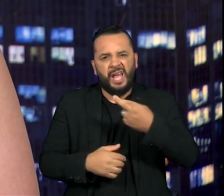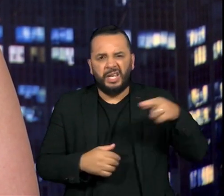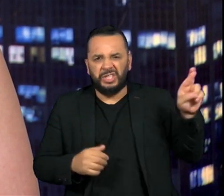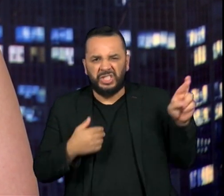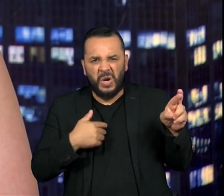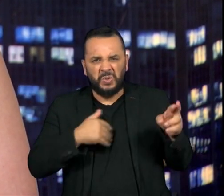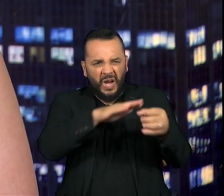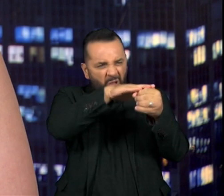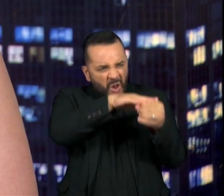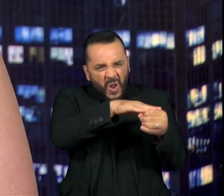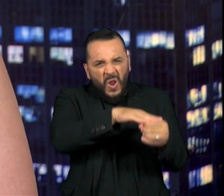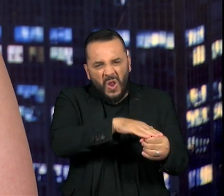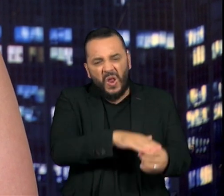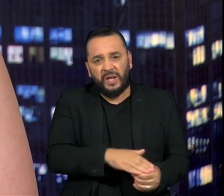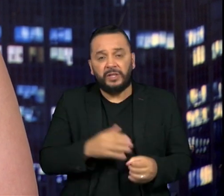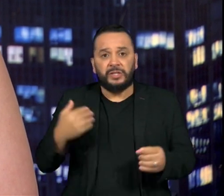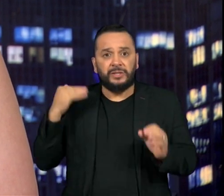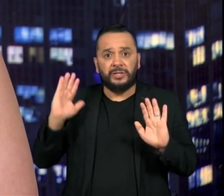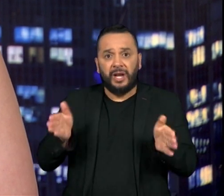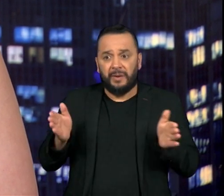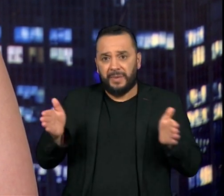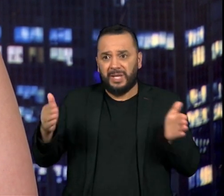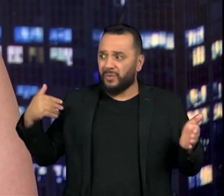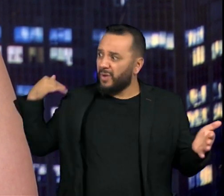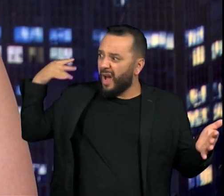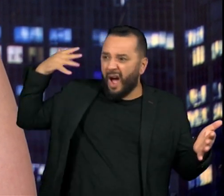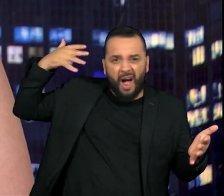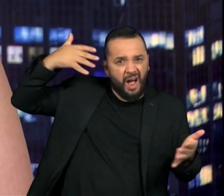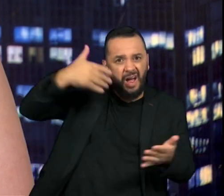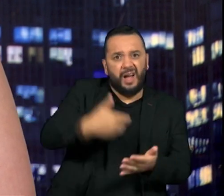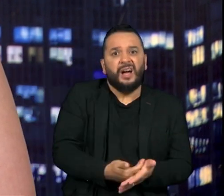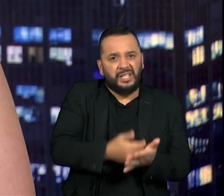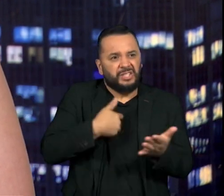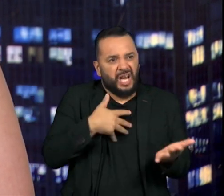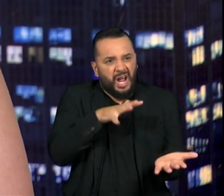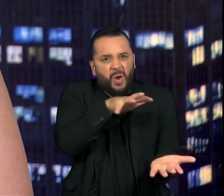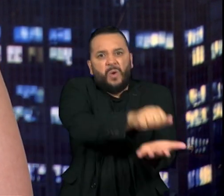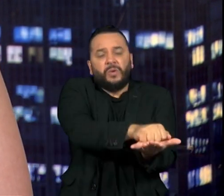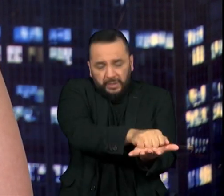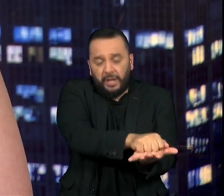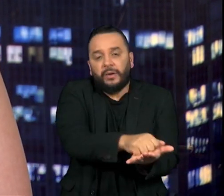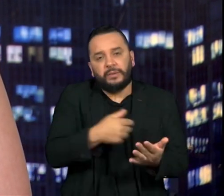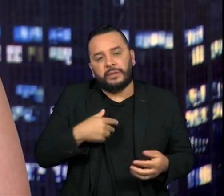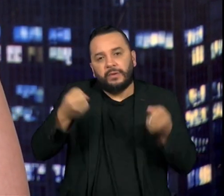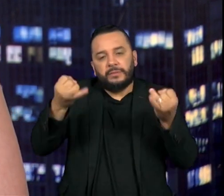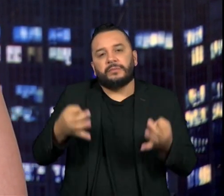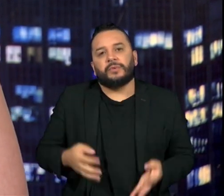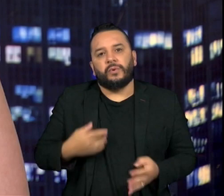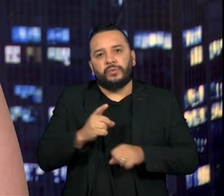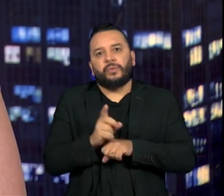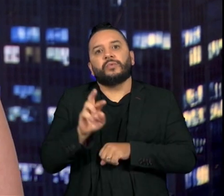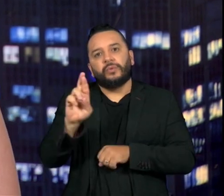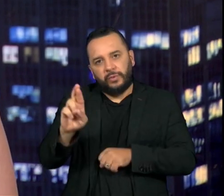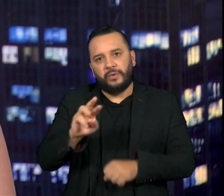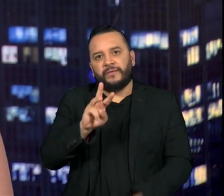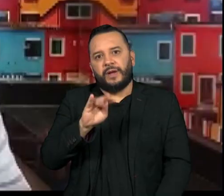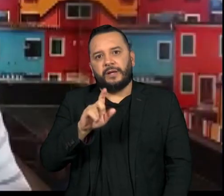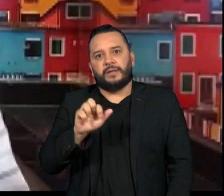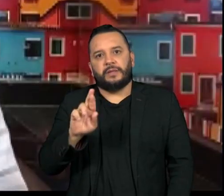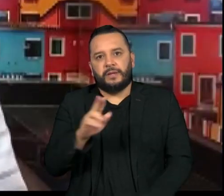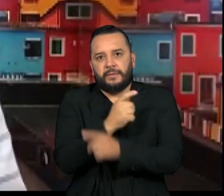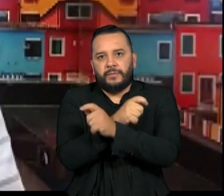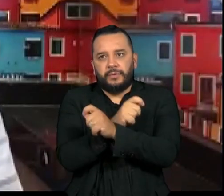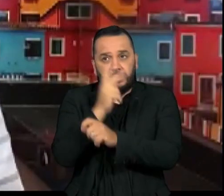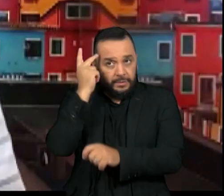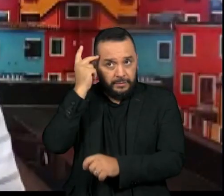torna grupos minoritários alvos constantes de intolerância, como explica o doutor em História Social pela PUC de São Paulo, Wagner Marques.